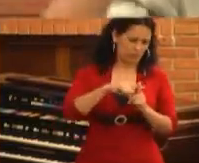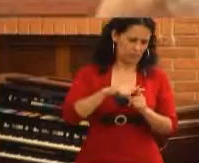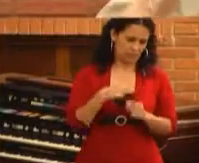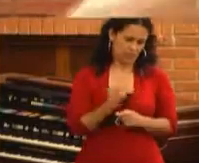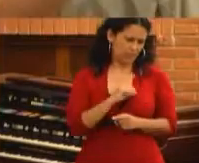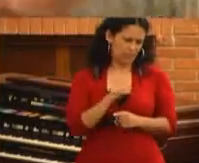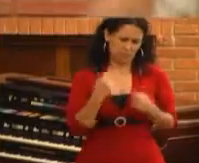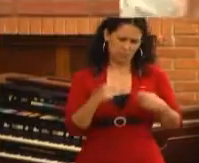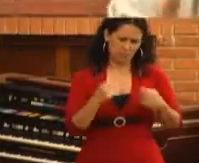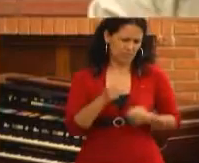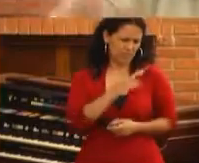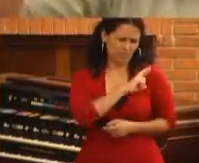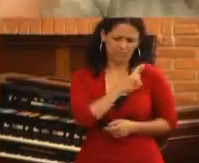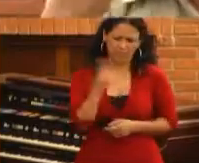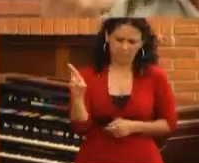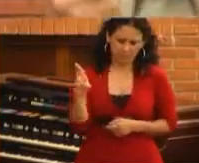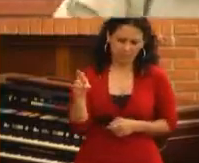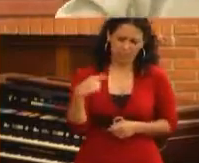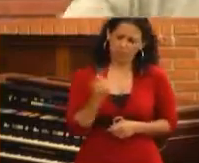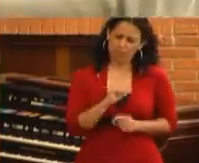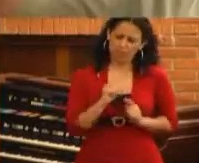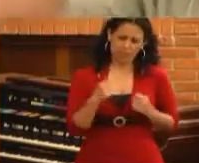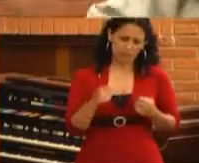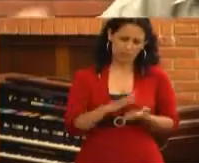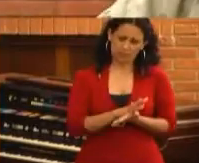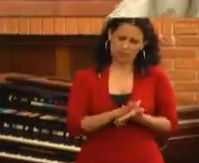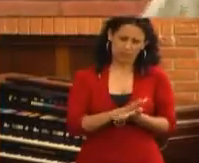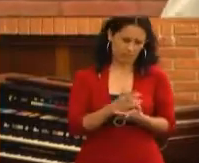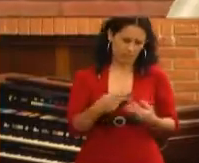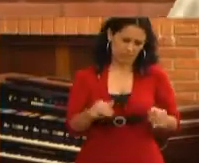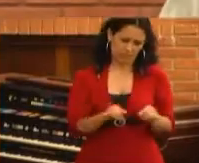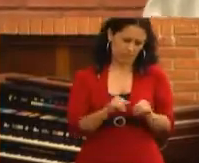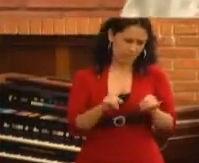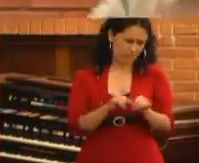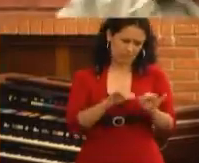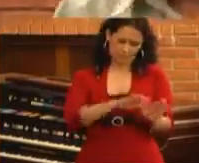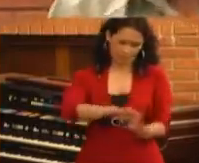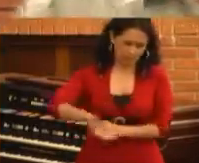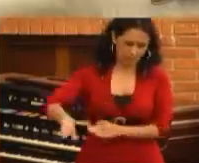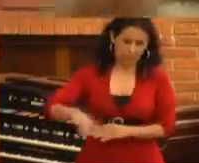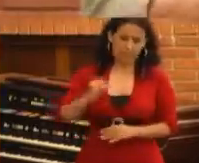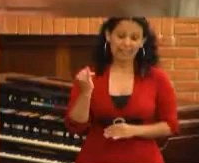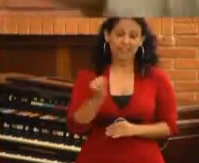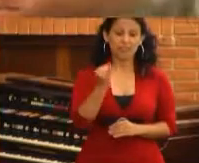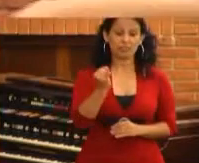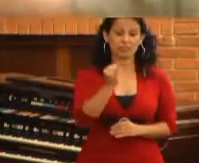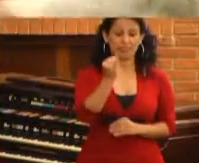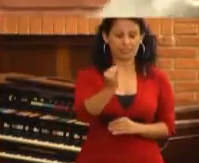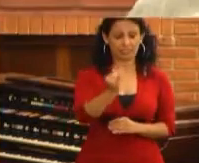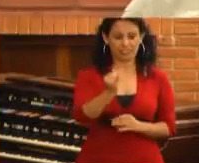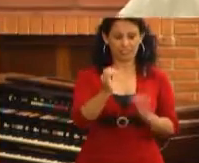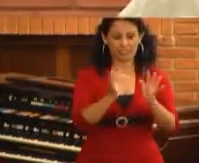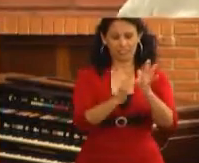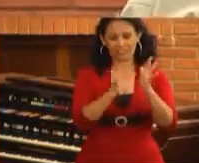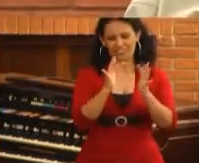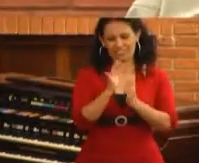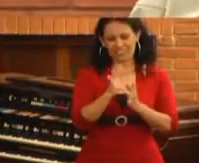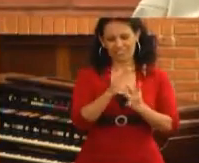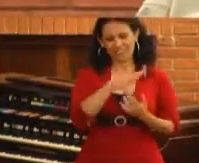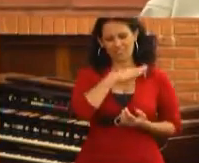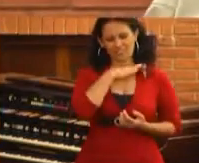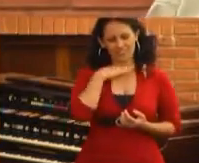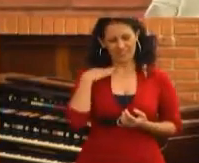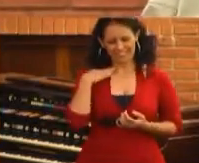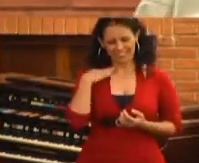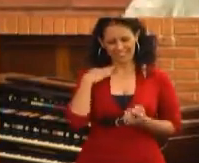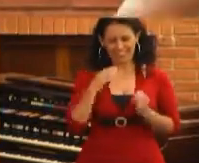pessoa de Cristo que desceu, carregou os nossos pecados, levou ali. De quem? De todos nós. Não precisamos viver